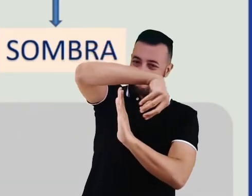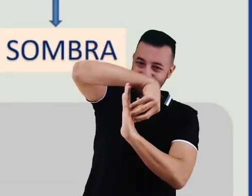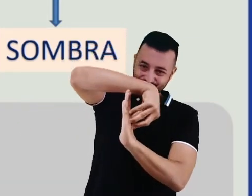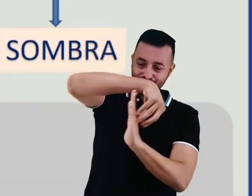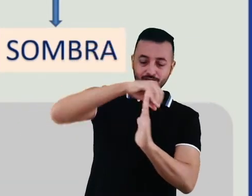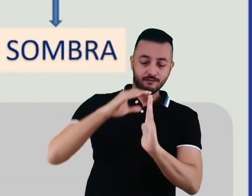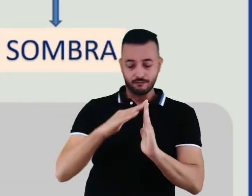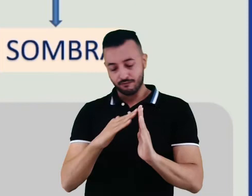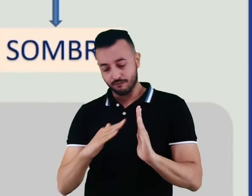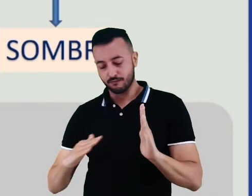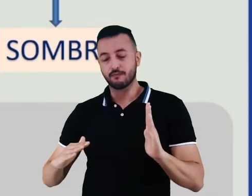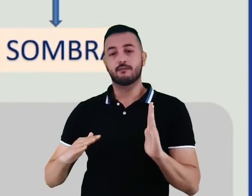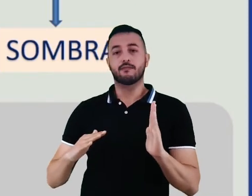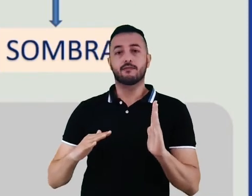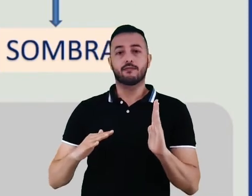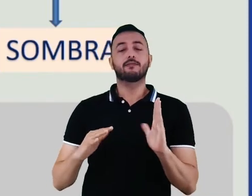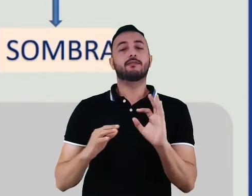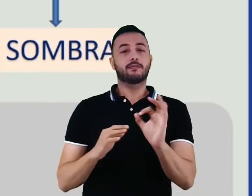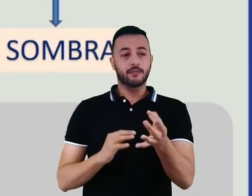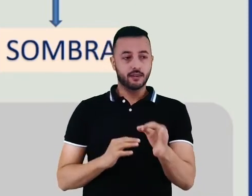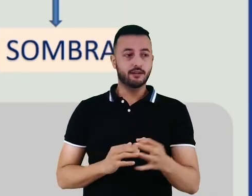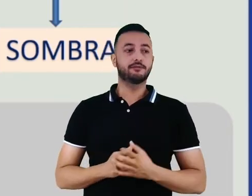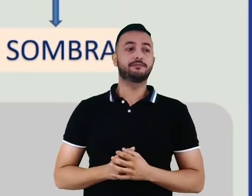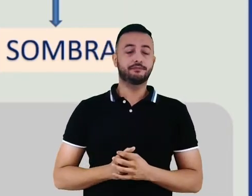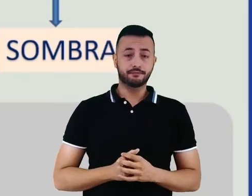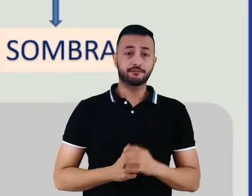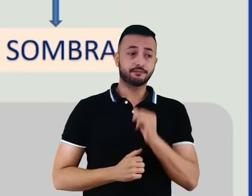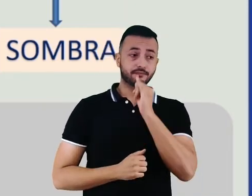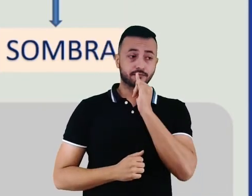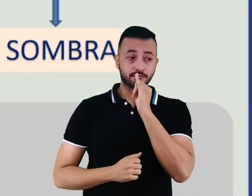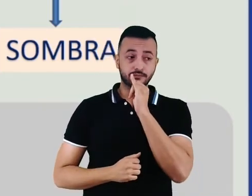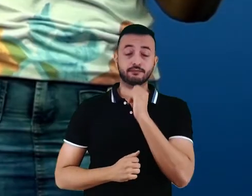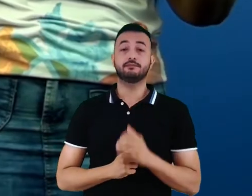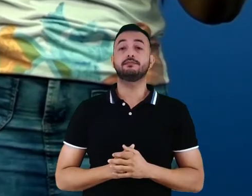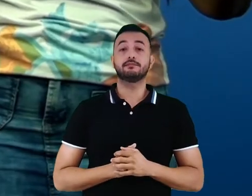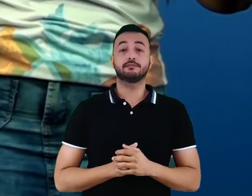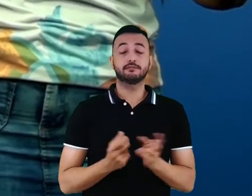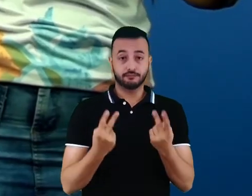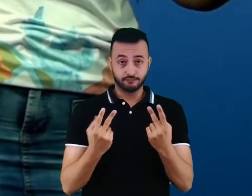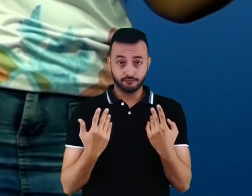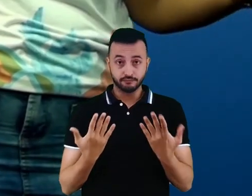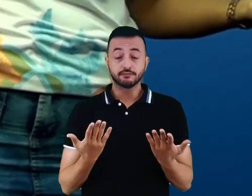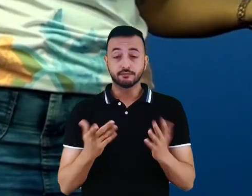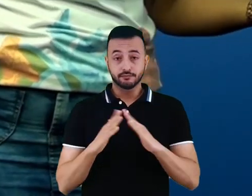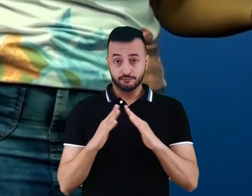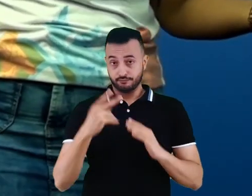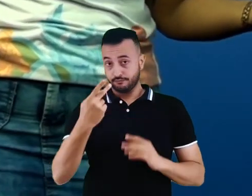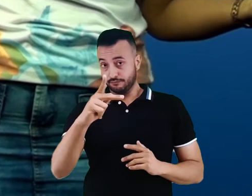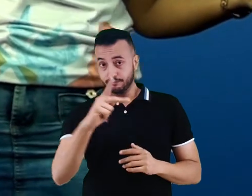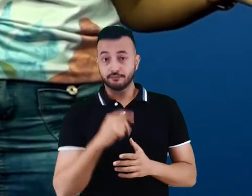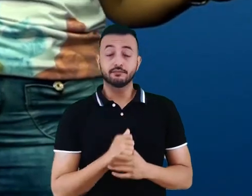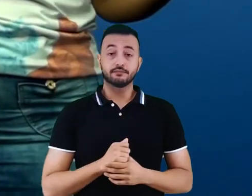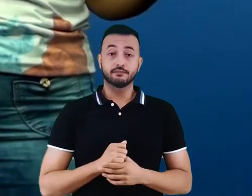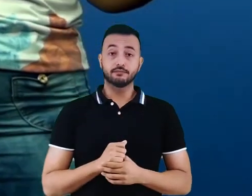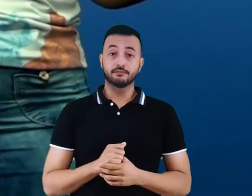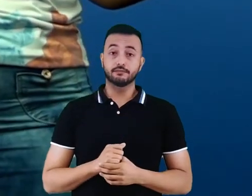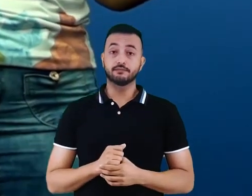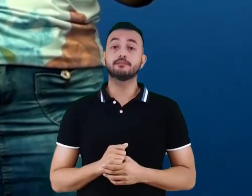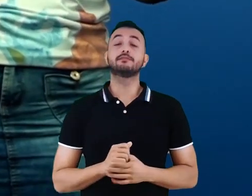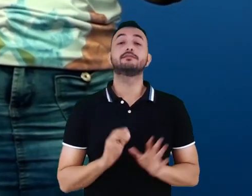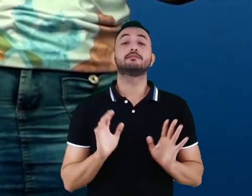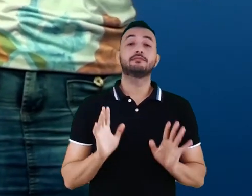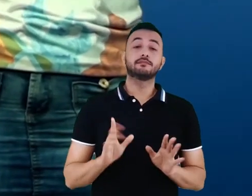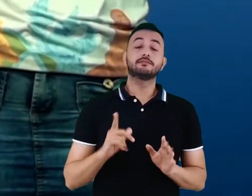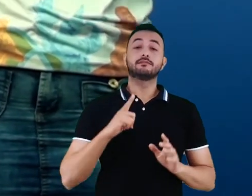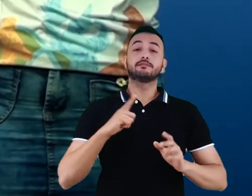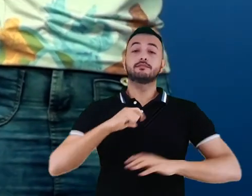formar a sombra. Isso mesmo. Por exemplo, pessoal, olha para cá, você está na sua casa. E aí